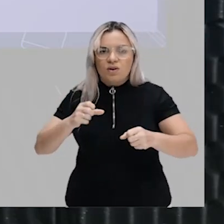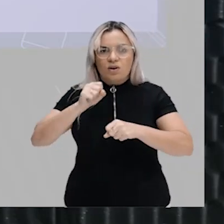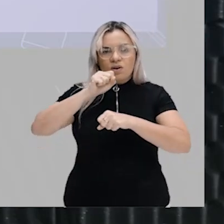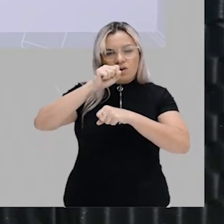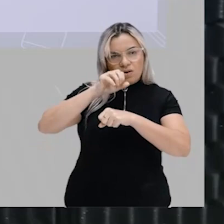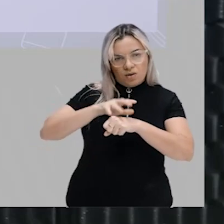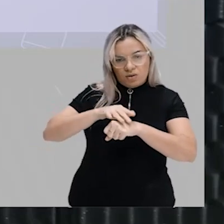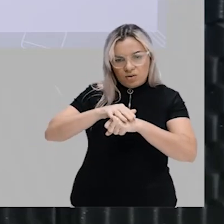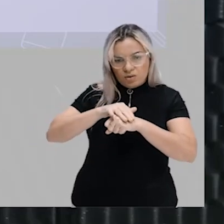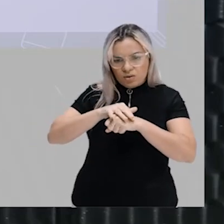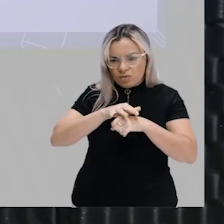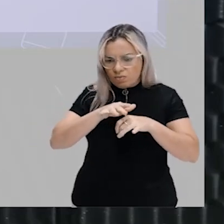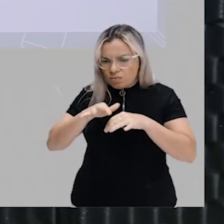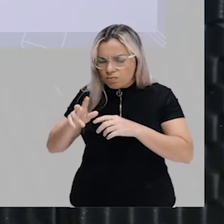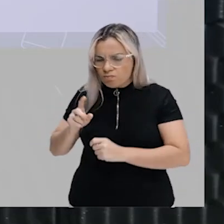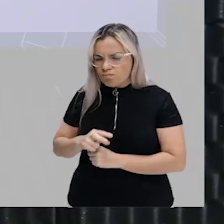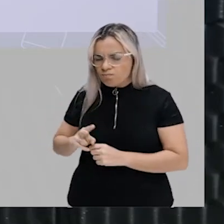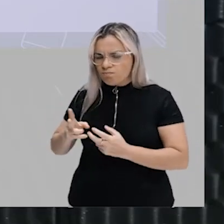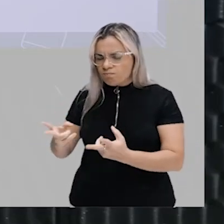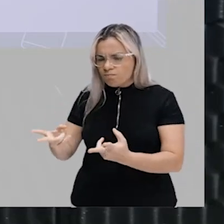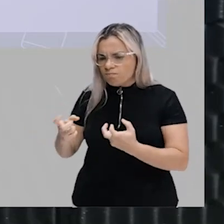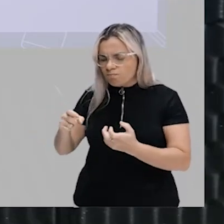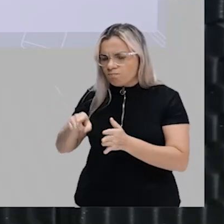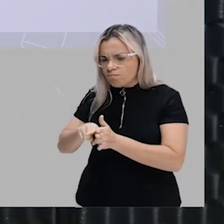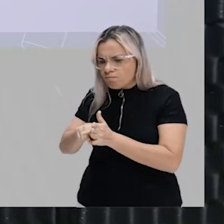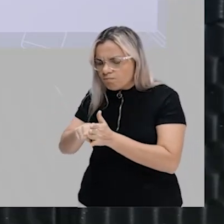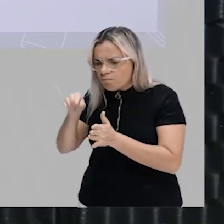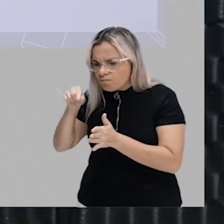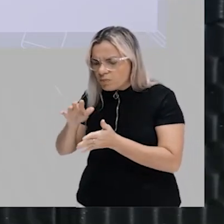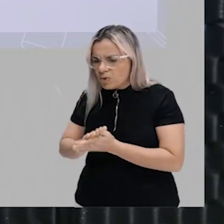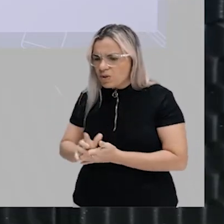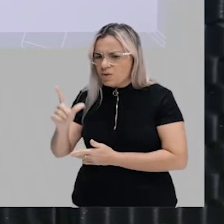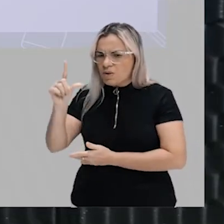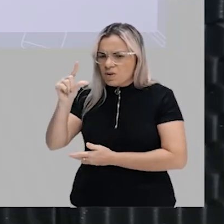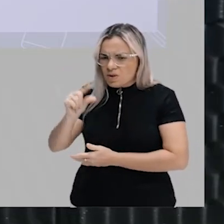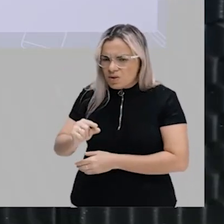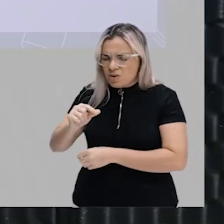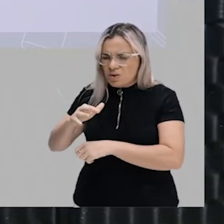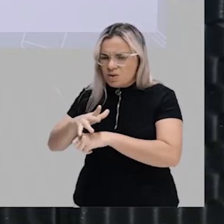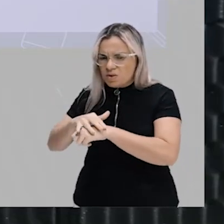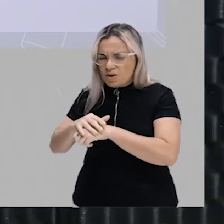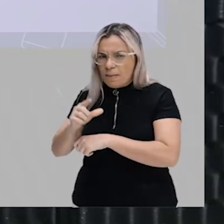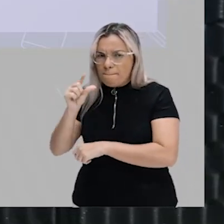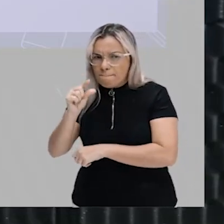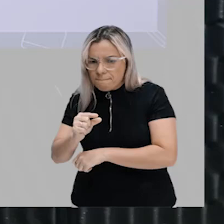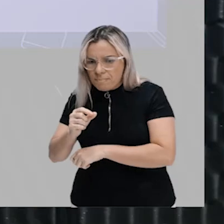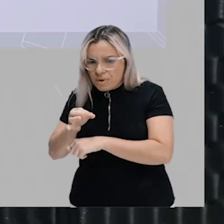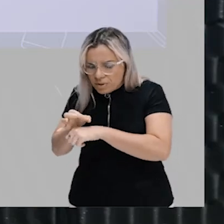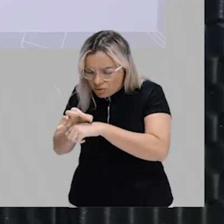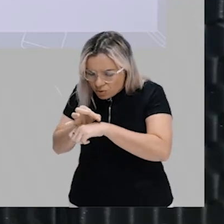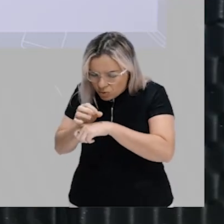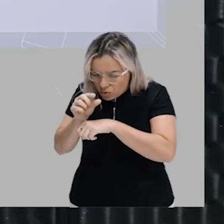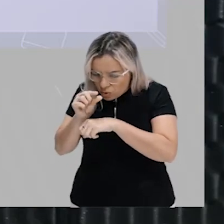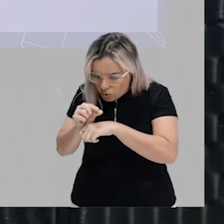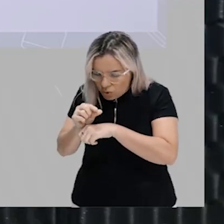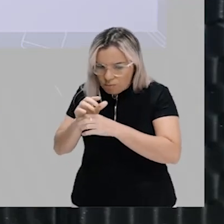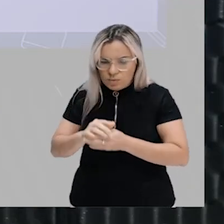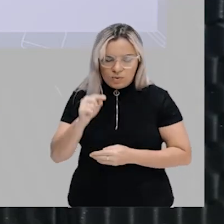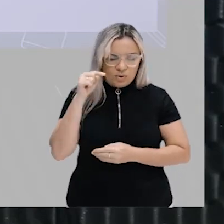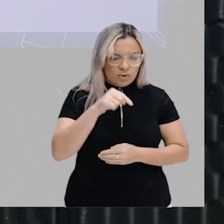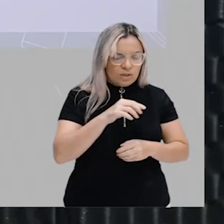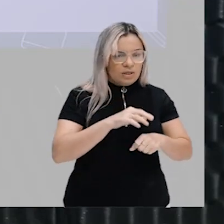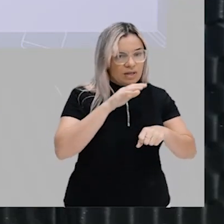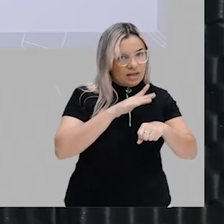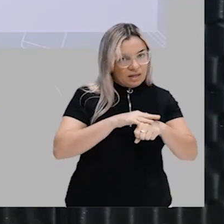uma. Então, numa ele percebia que estava menos doente, ele tinha menos glóbulos microscópicos. A outra, que estava